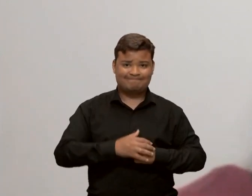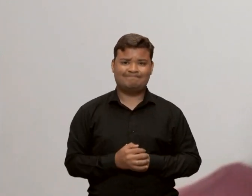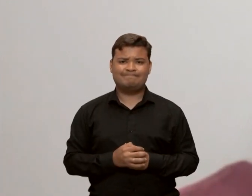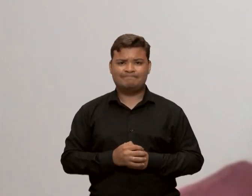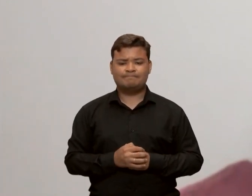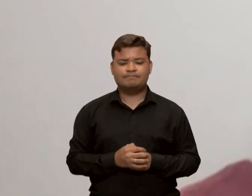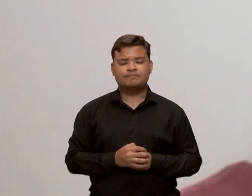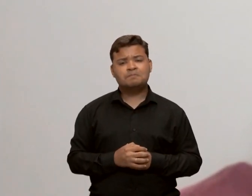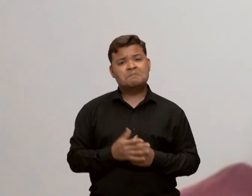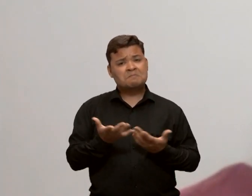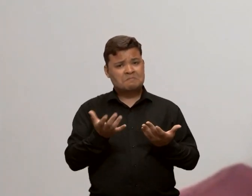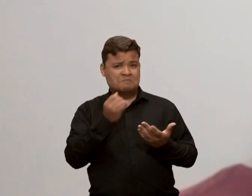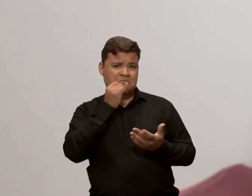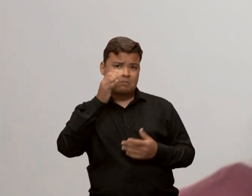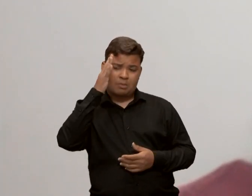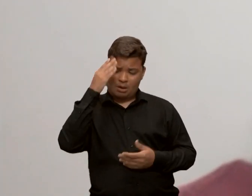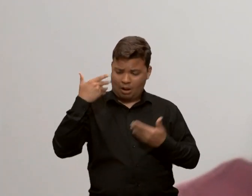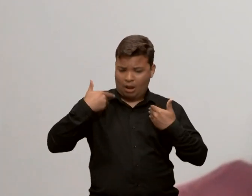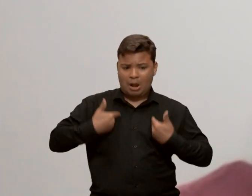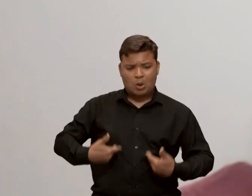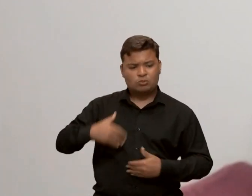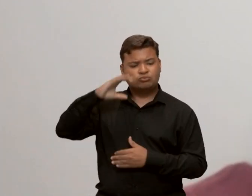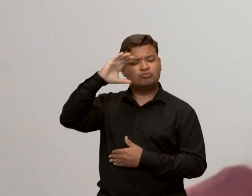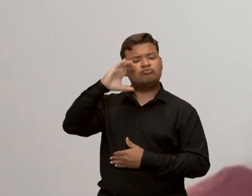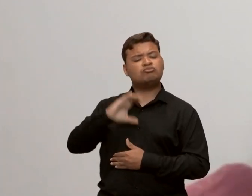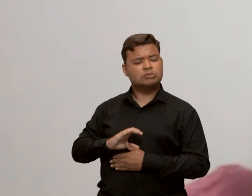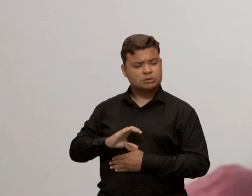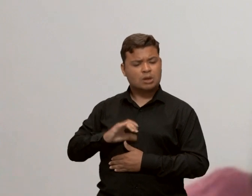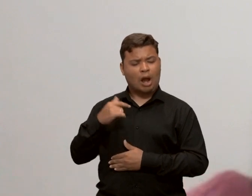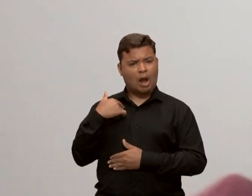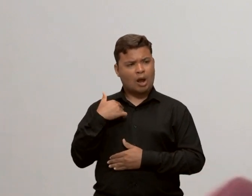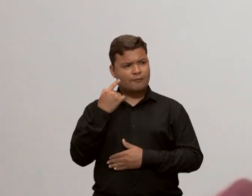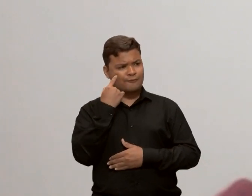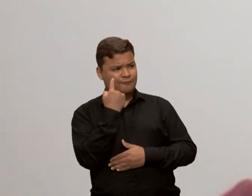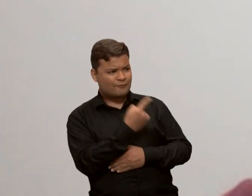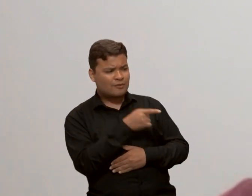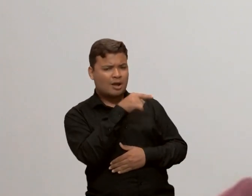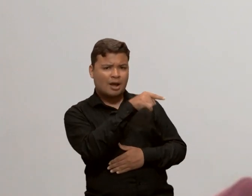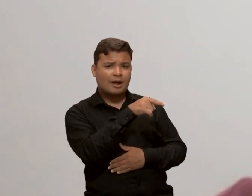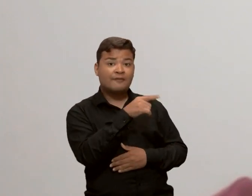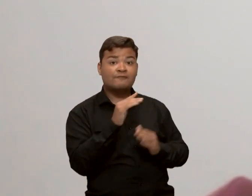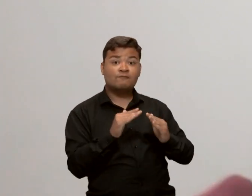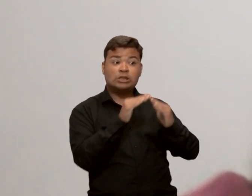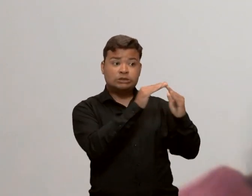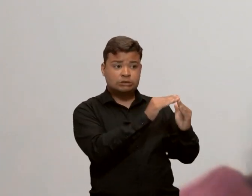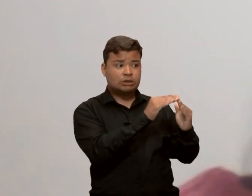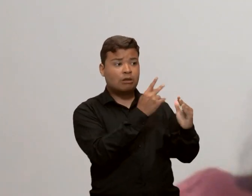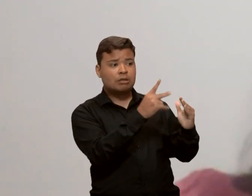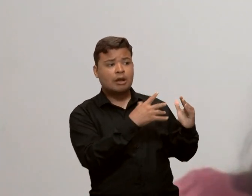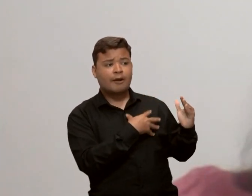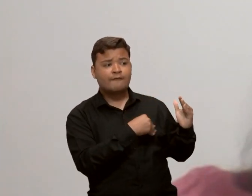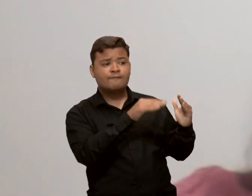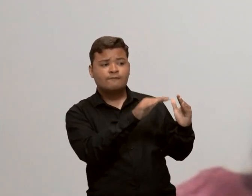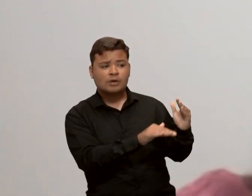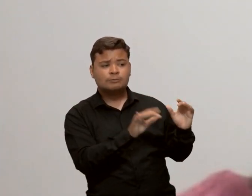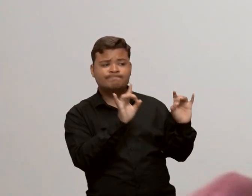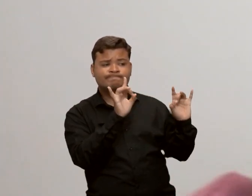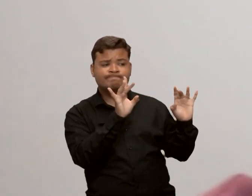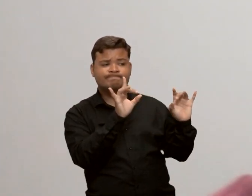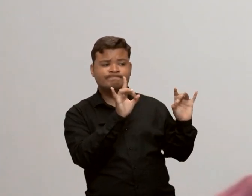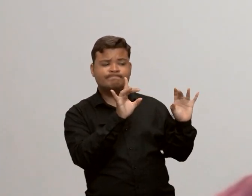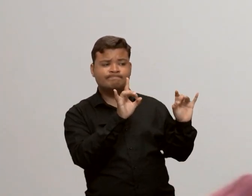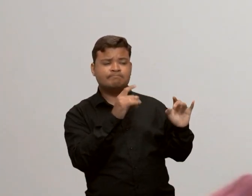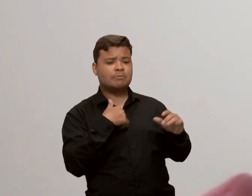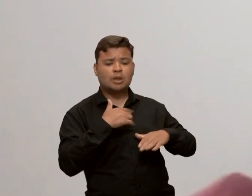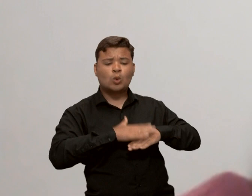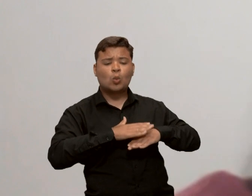como cidadão, posso fazer por aquela minha vizinha que tem um filho especial, né? Ela pode, por